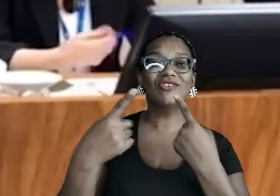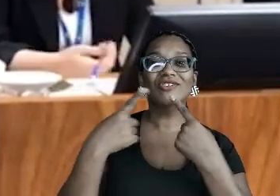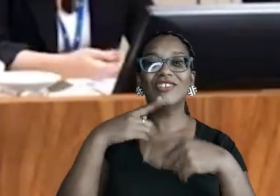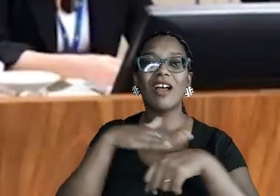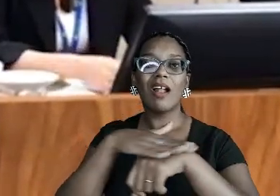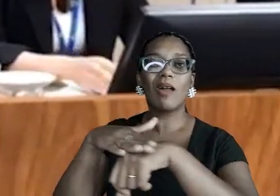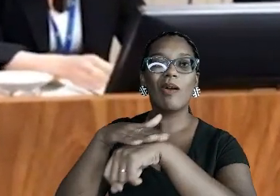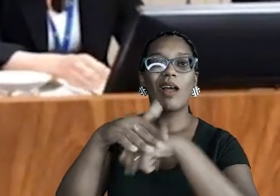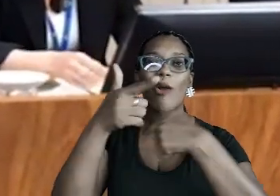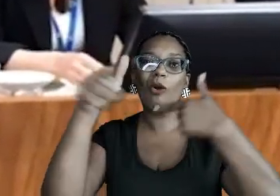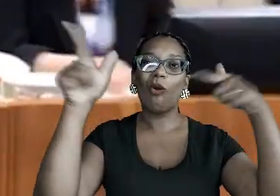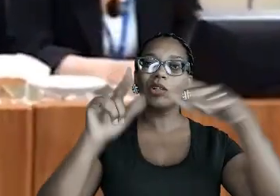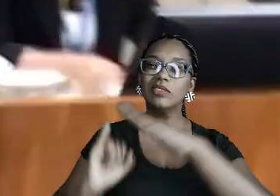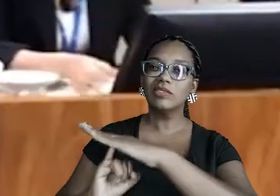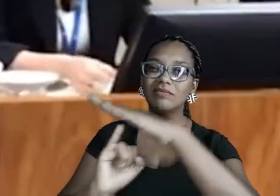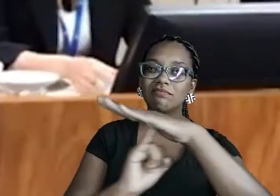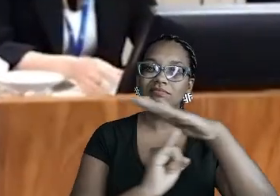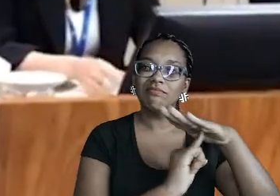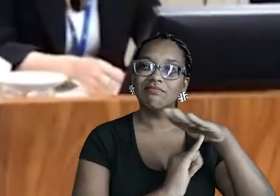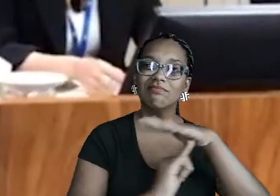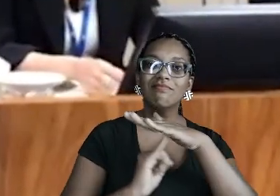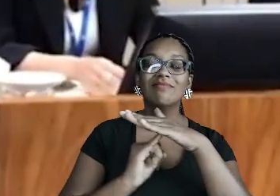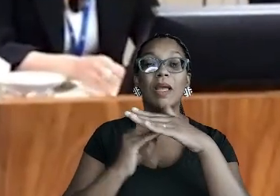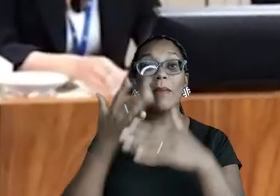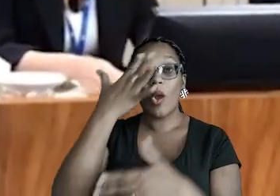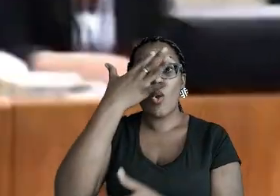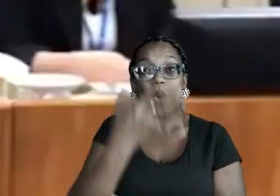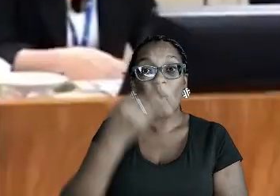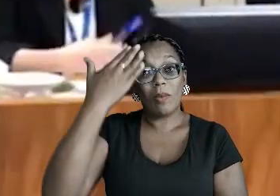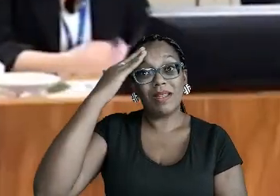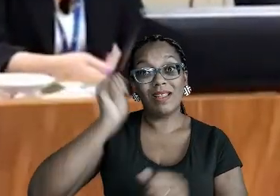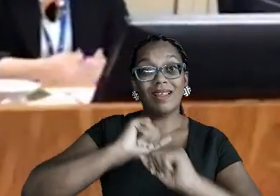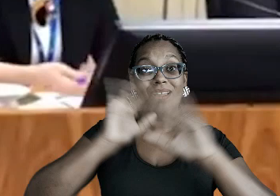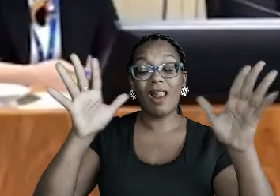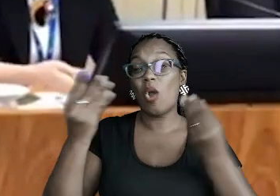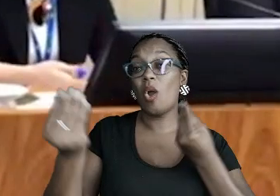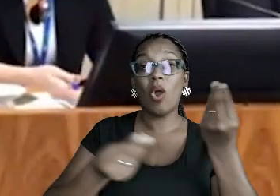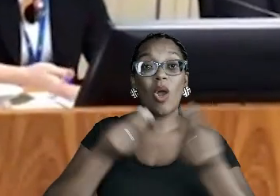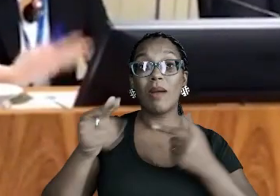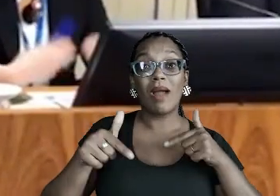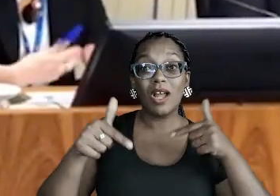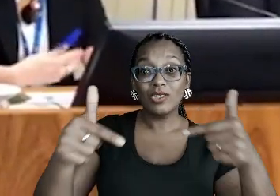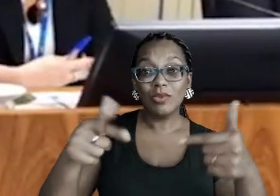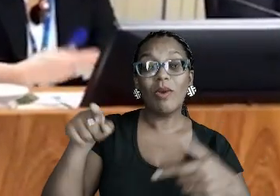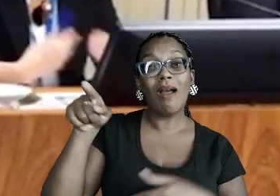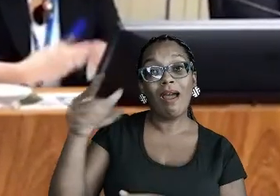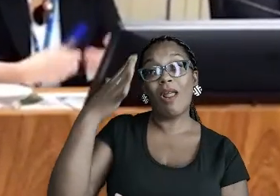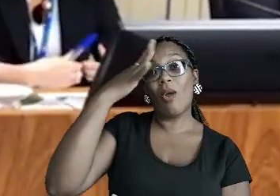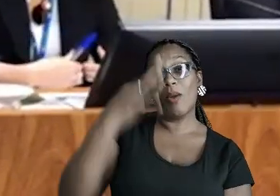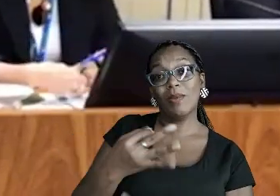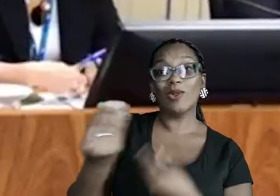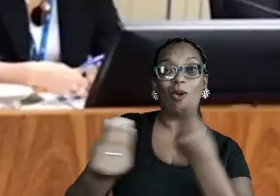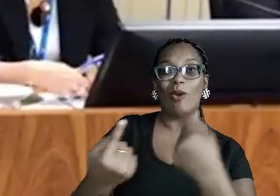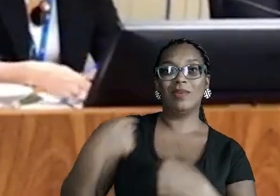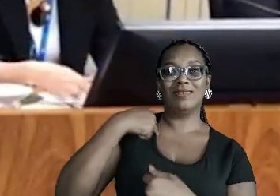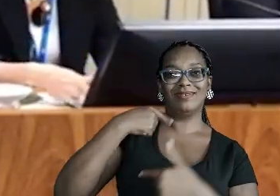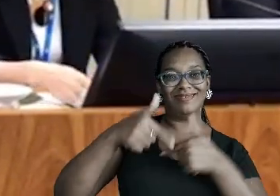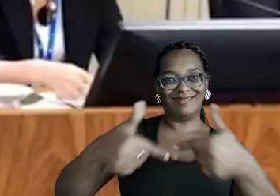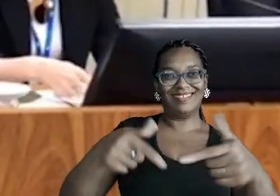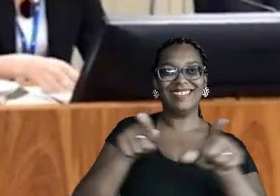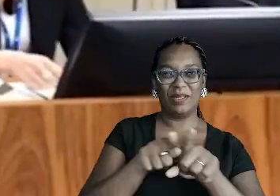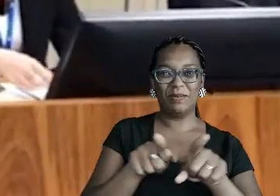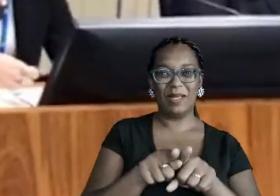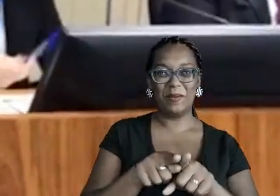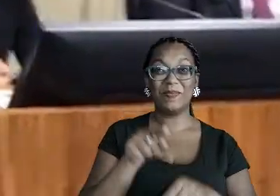é dialogar com outras instituições para compreender como elas atuam e elas compreenderem como nós atuamos também